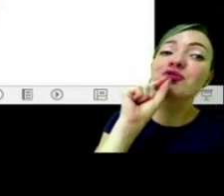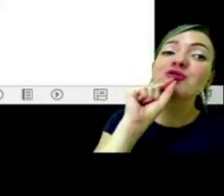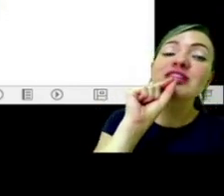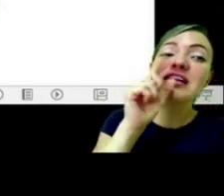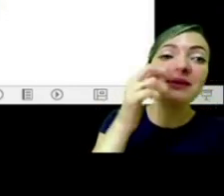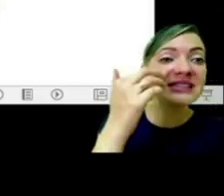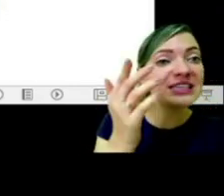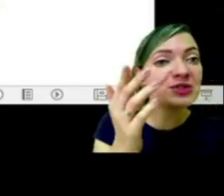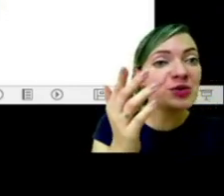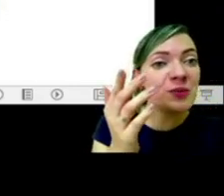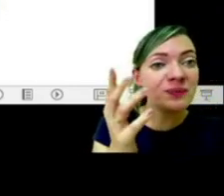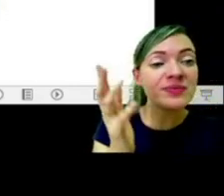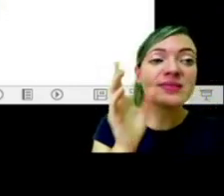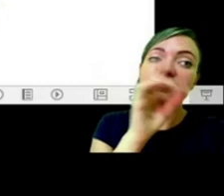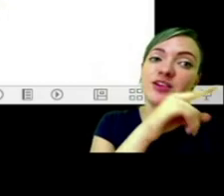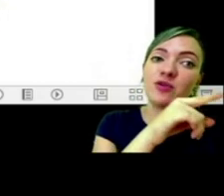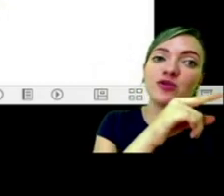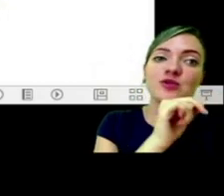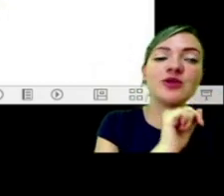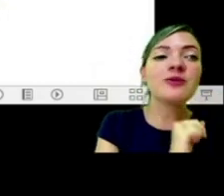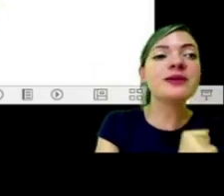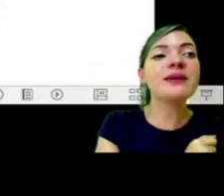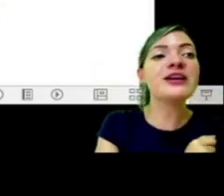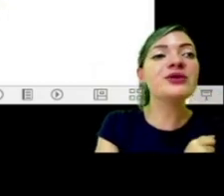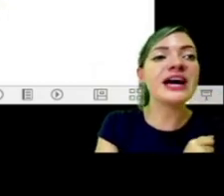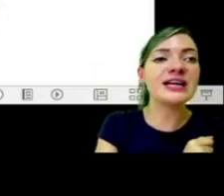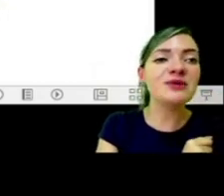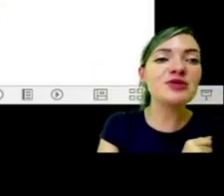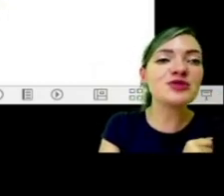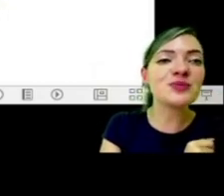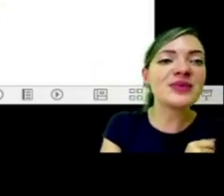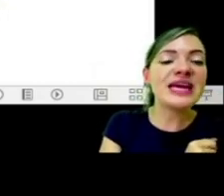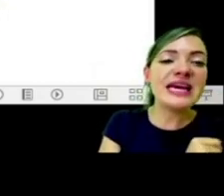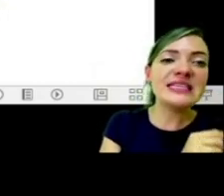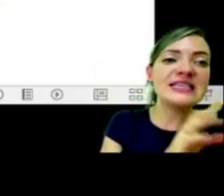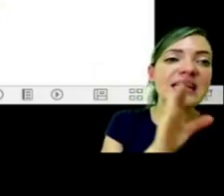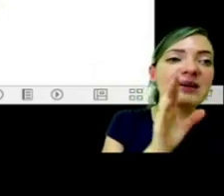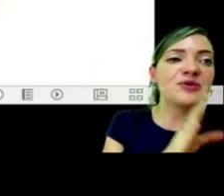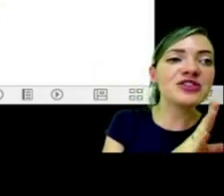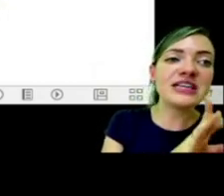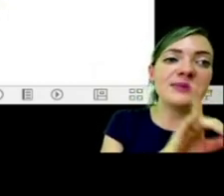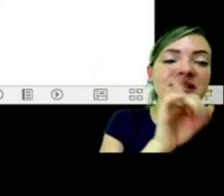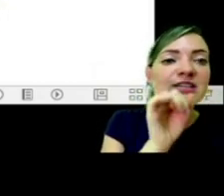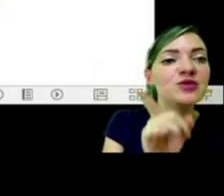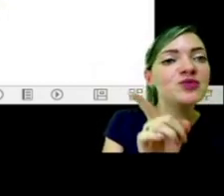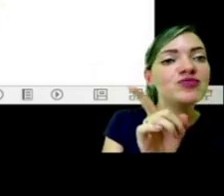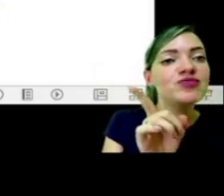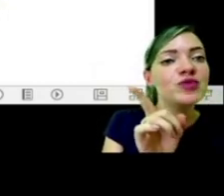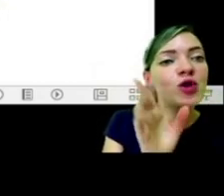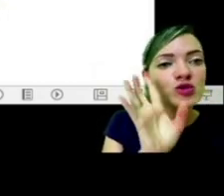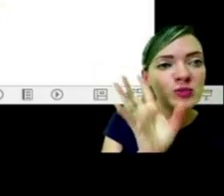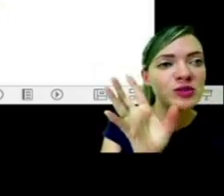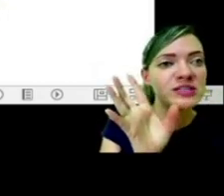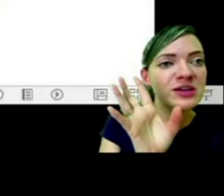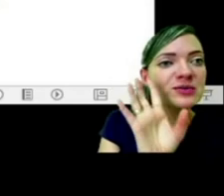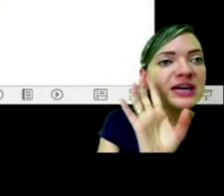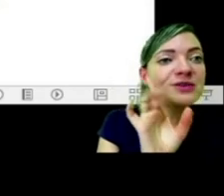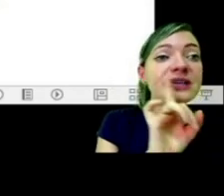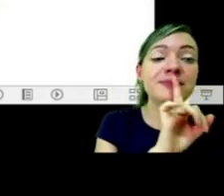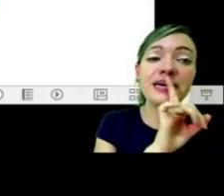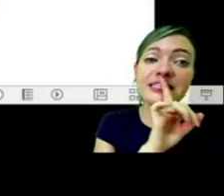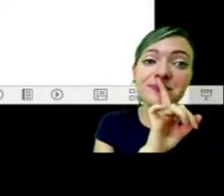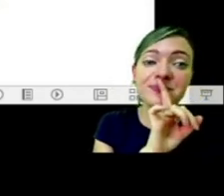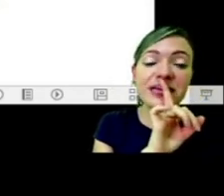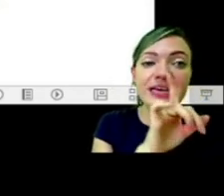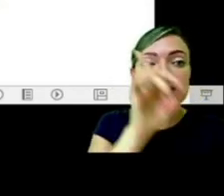aquática no fundo está alimentando um consumidor primário, caramujo. Esse caramujo está alimentando um consumidor